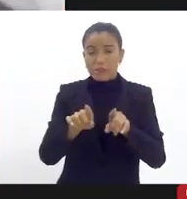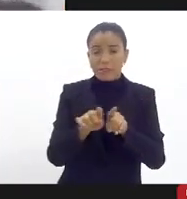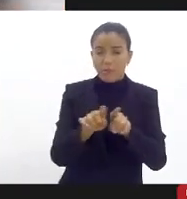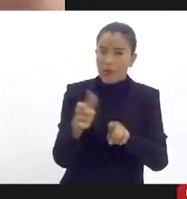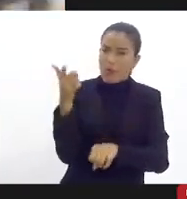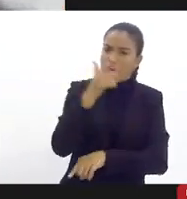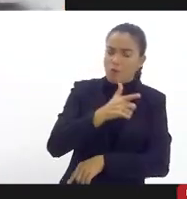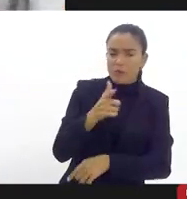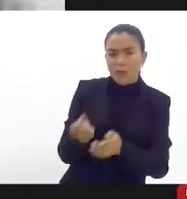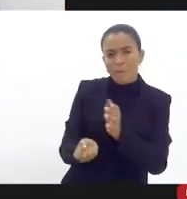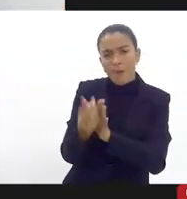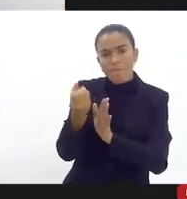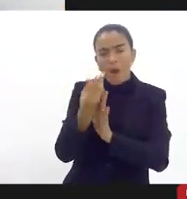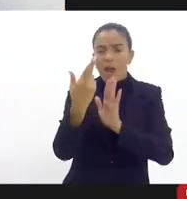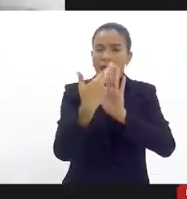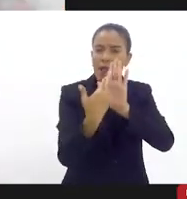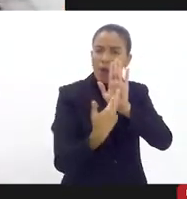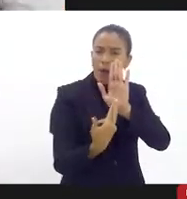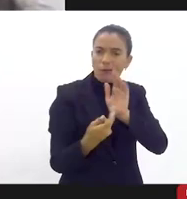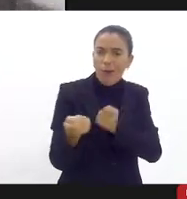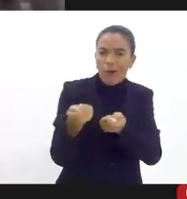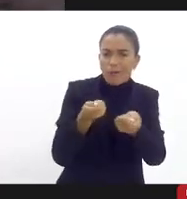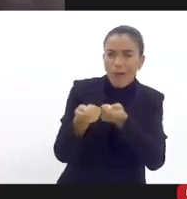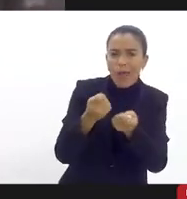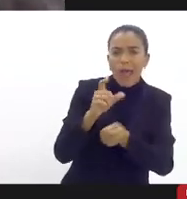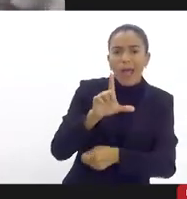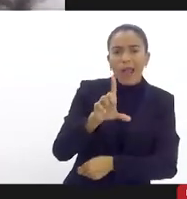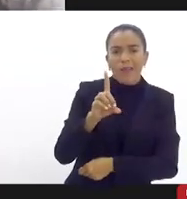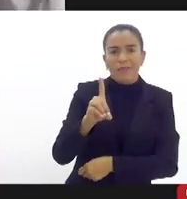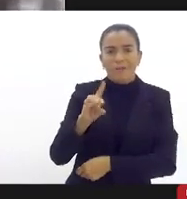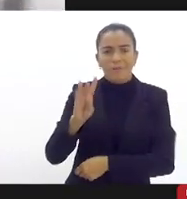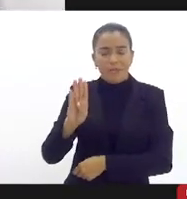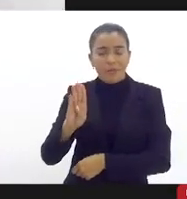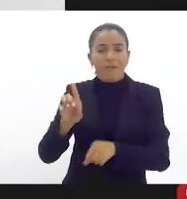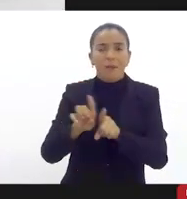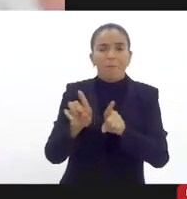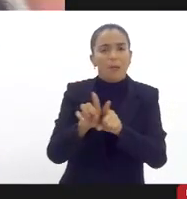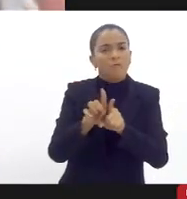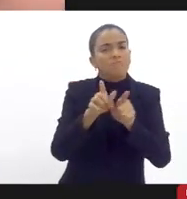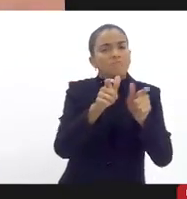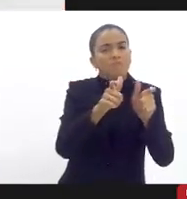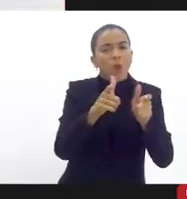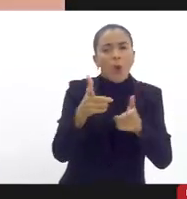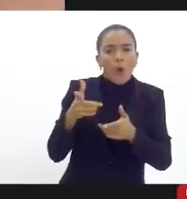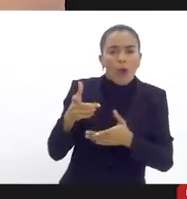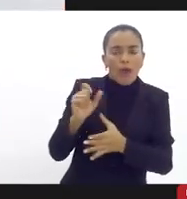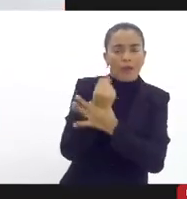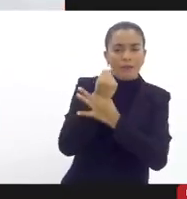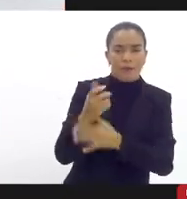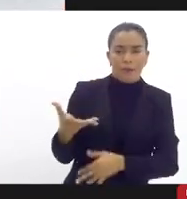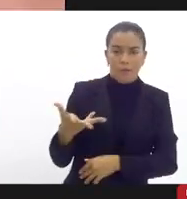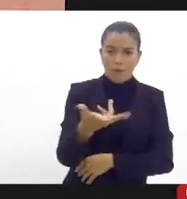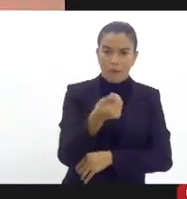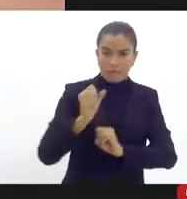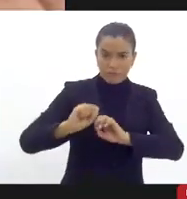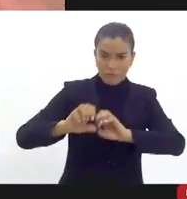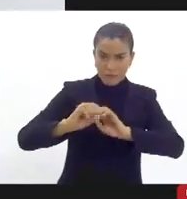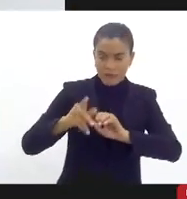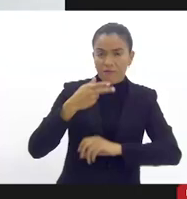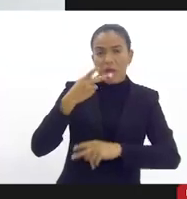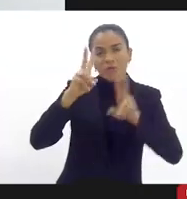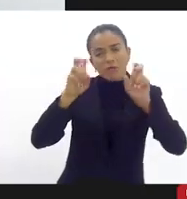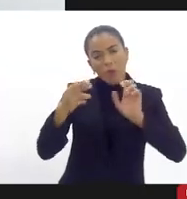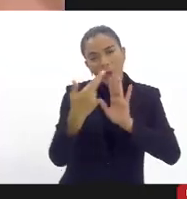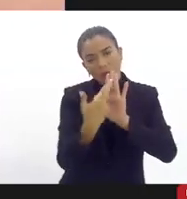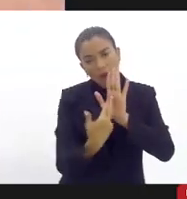consiga criar mapas regulatório seja pela LDB ou não mas que consigam garantir a qualidade falar sobre